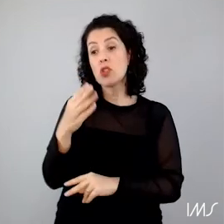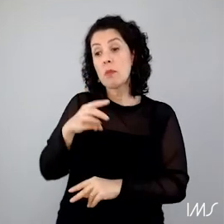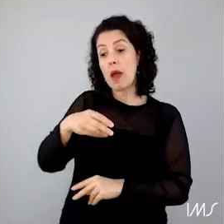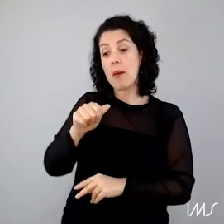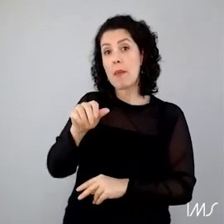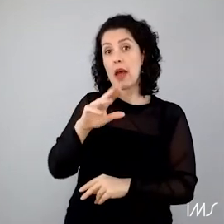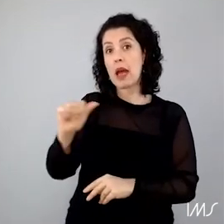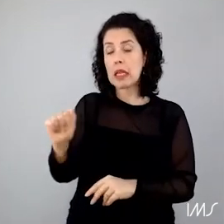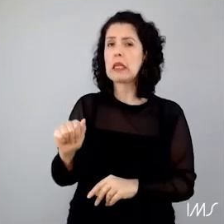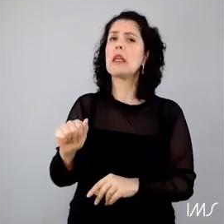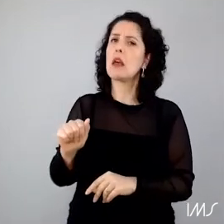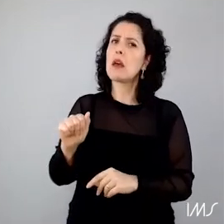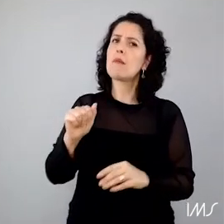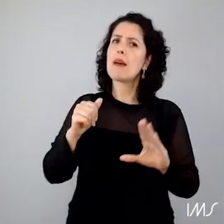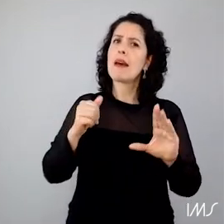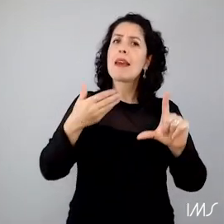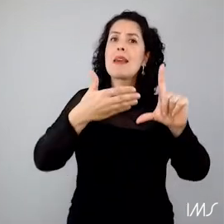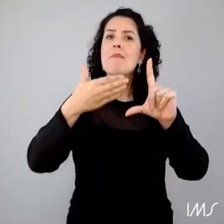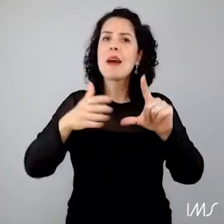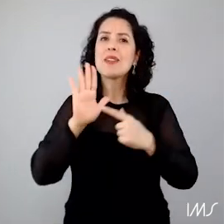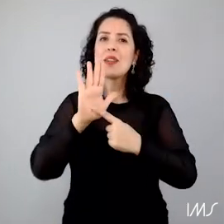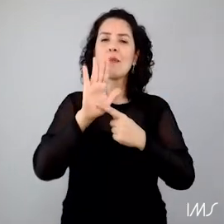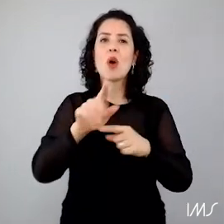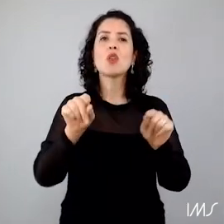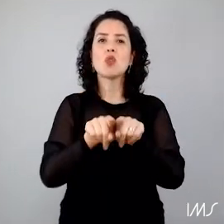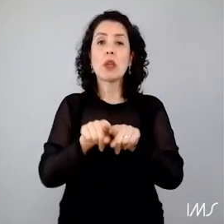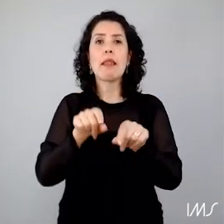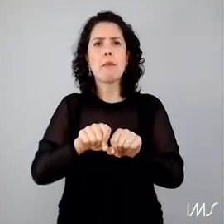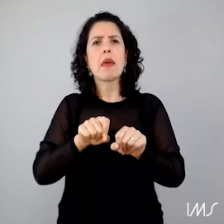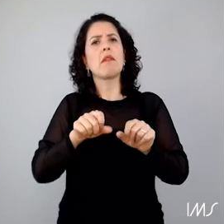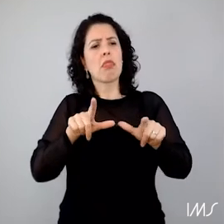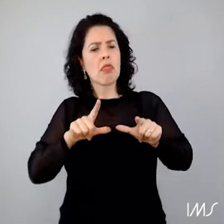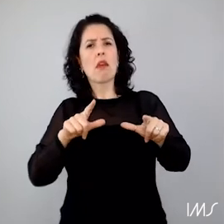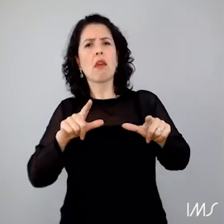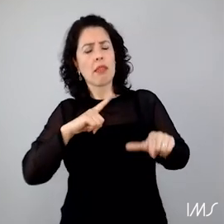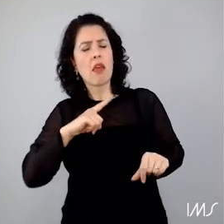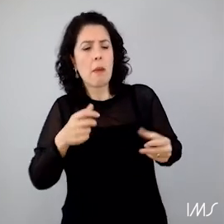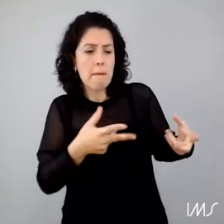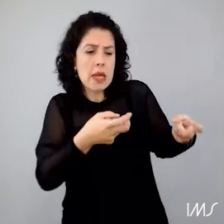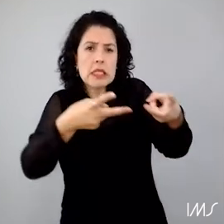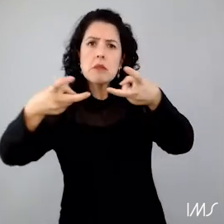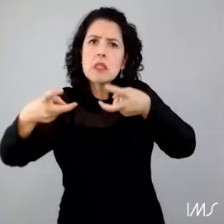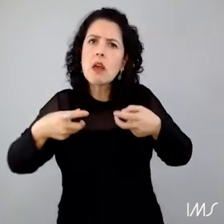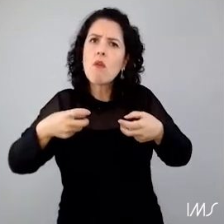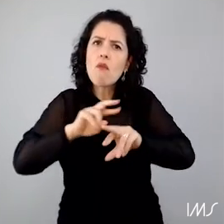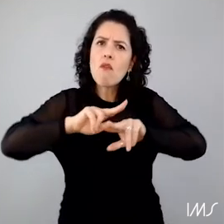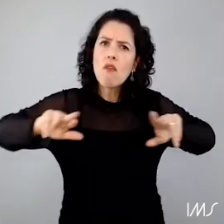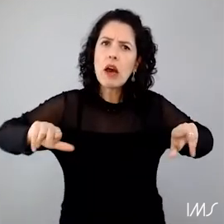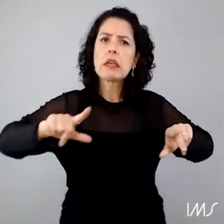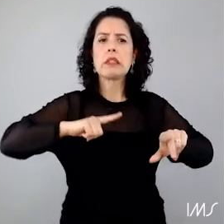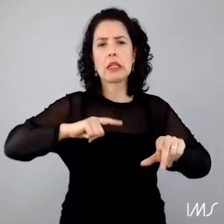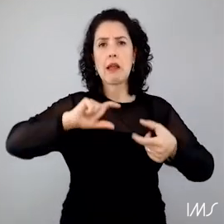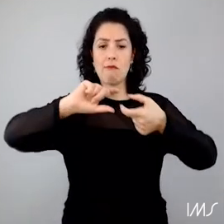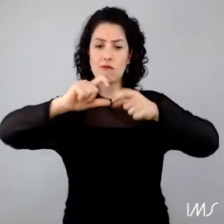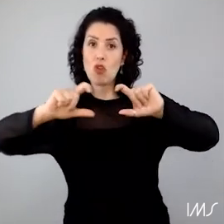percepção domina, né? Temos sequências involuntariamente geométricas de caixotes, de tubulações, de